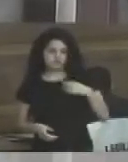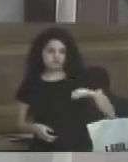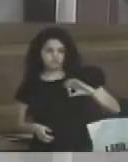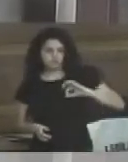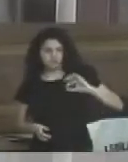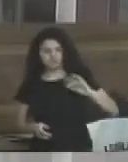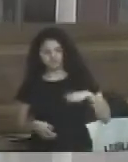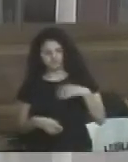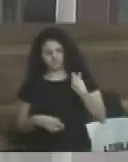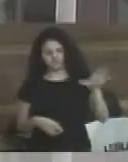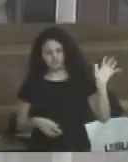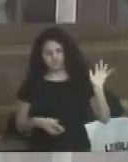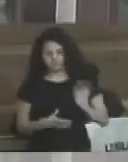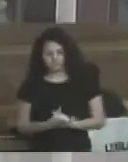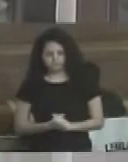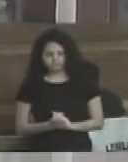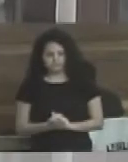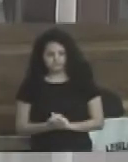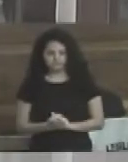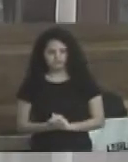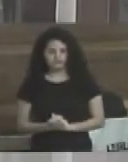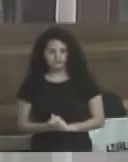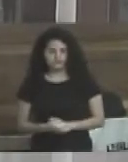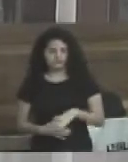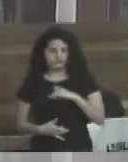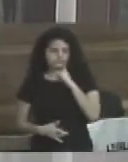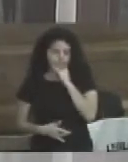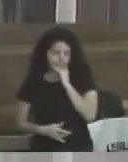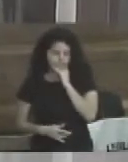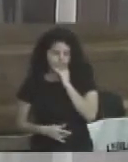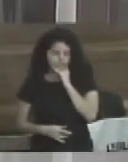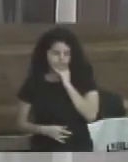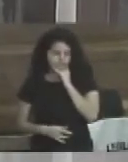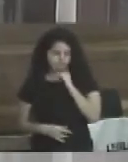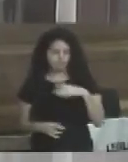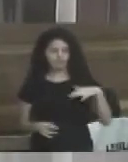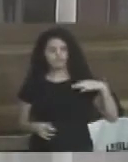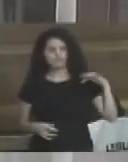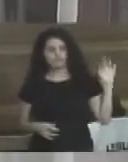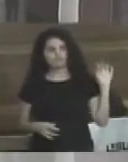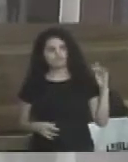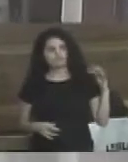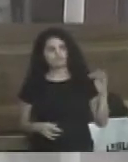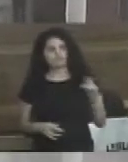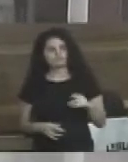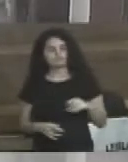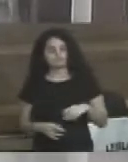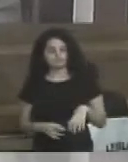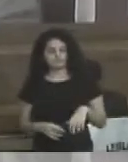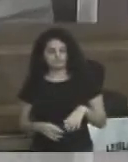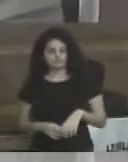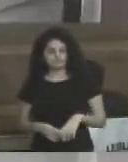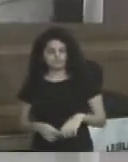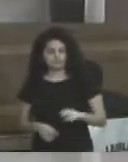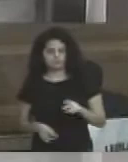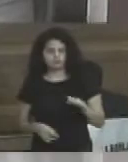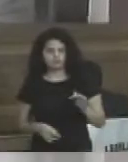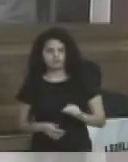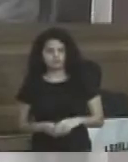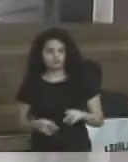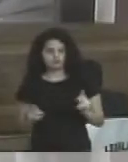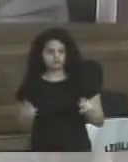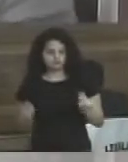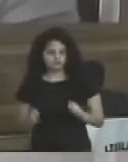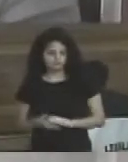vamos estar mostrando aqui. Né? Infelizmente, essa semana, alguns irresponsáveis lá no Parque Mambucaba, que têm